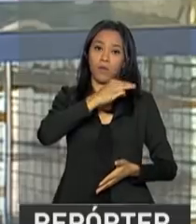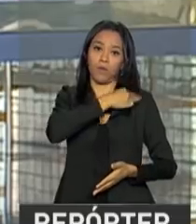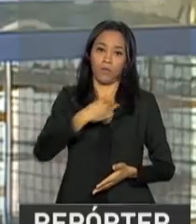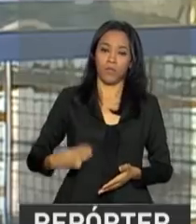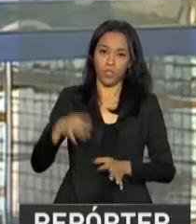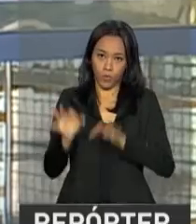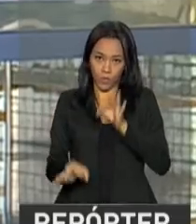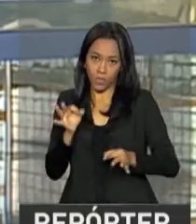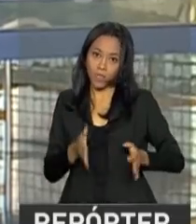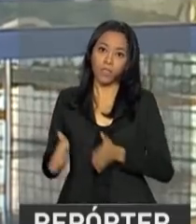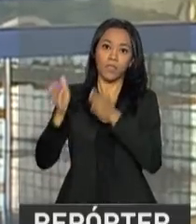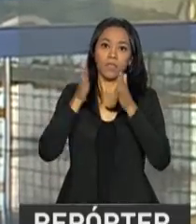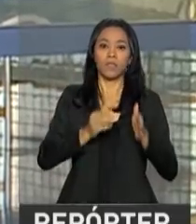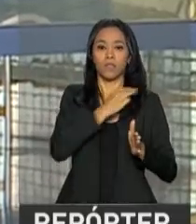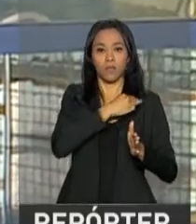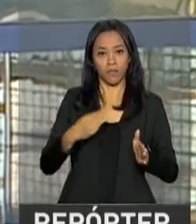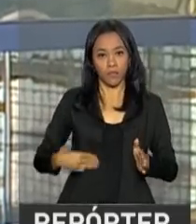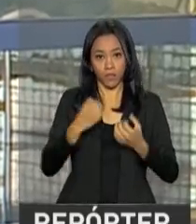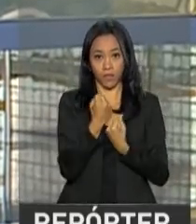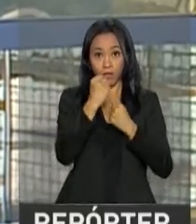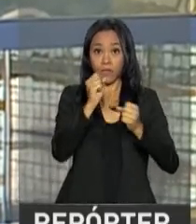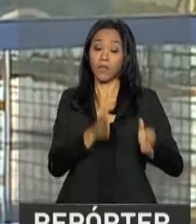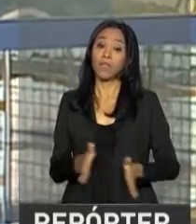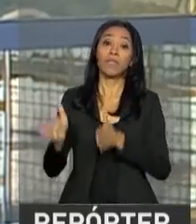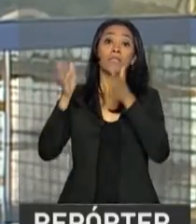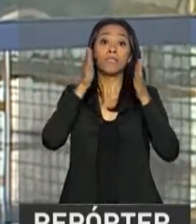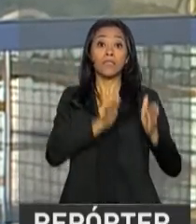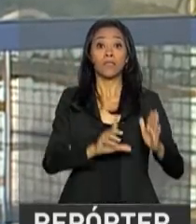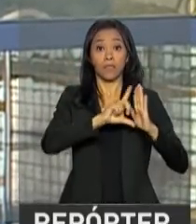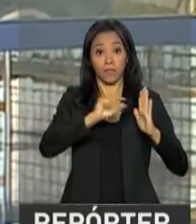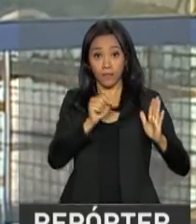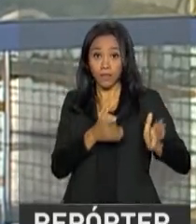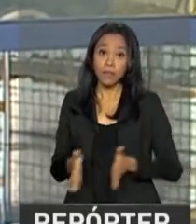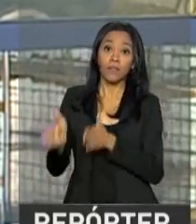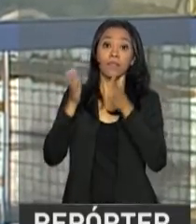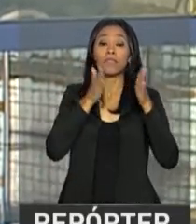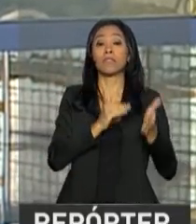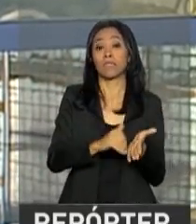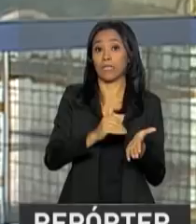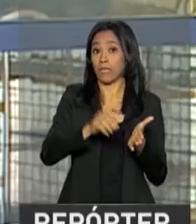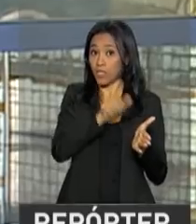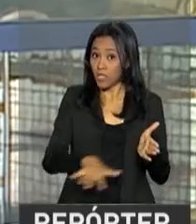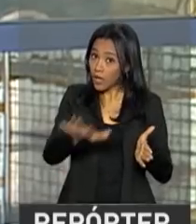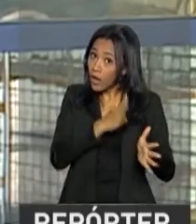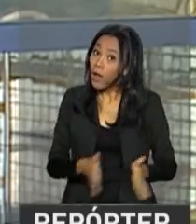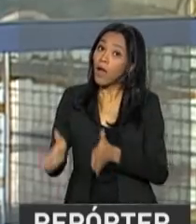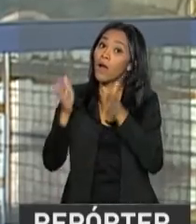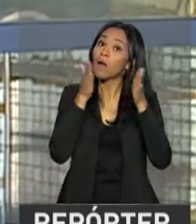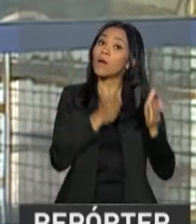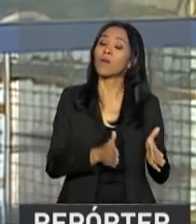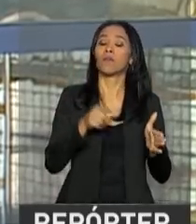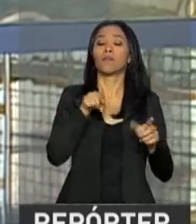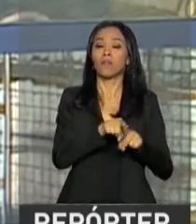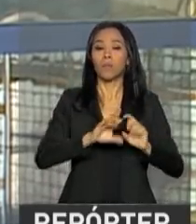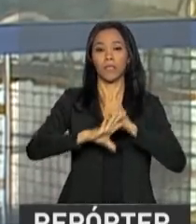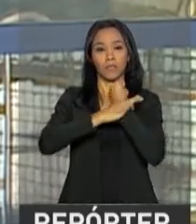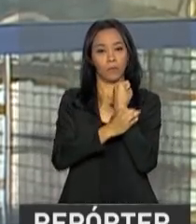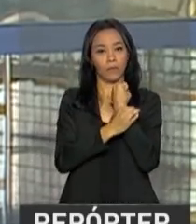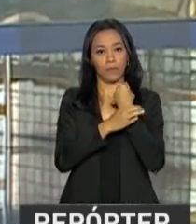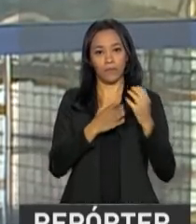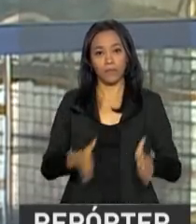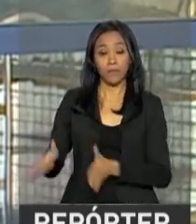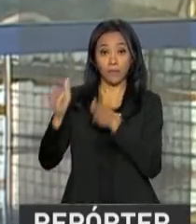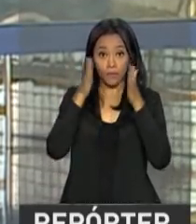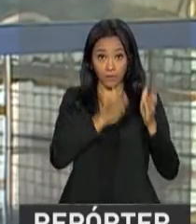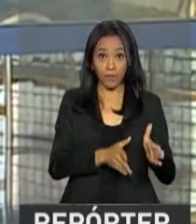defesa casa civil fazenda planejamento secretaria geral secretaria de governo gabinete de segurança institucional e